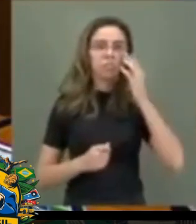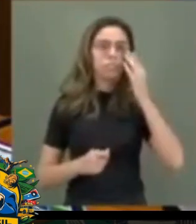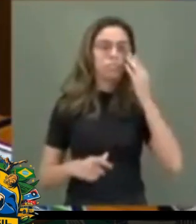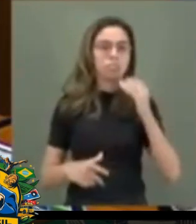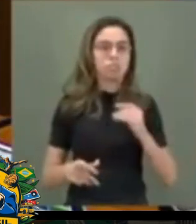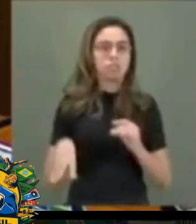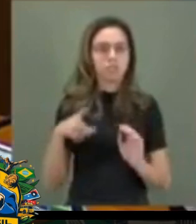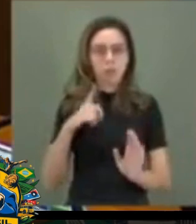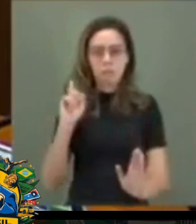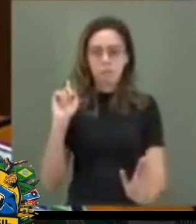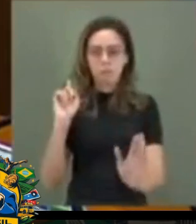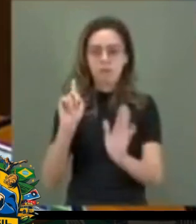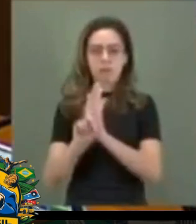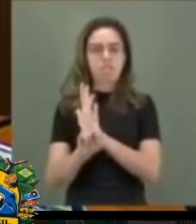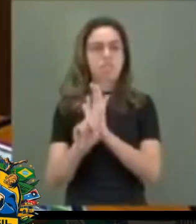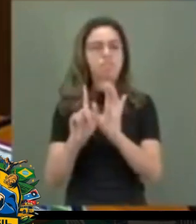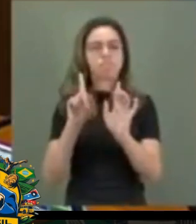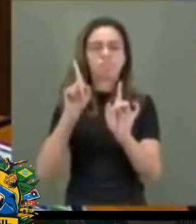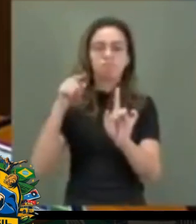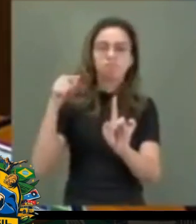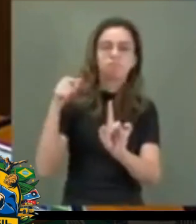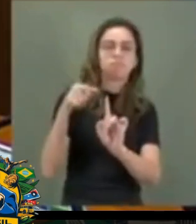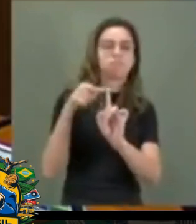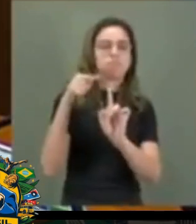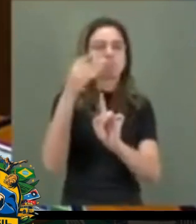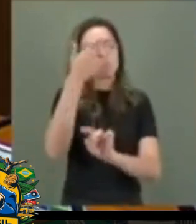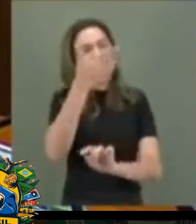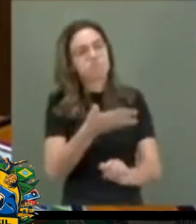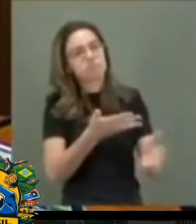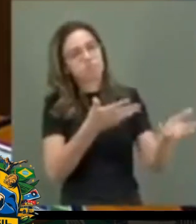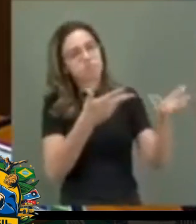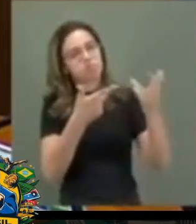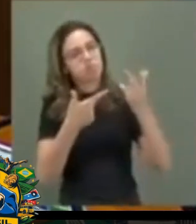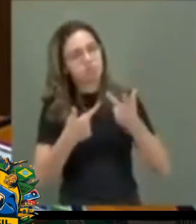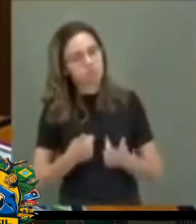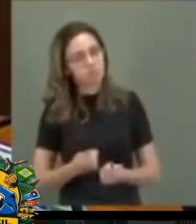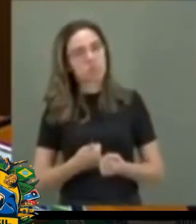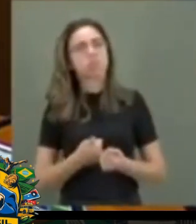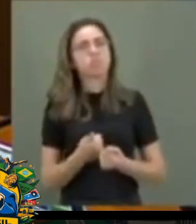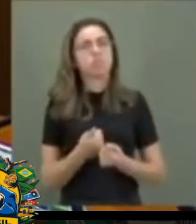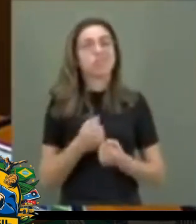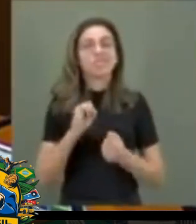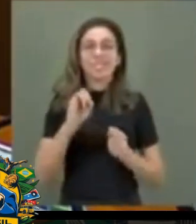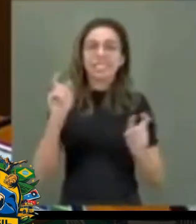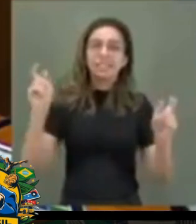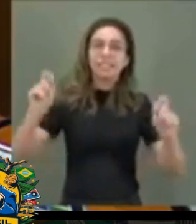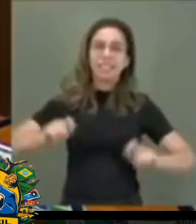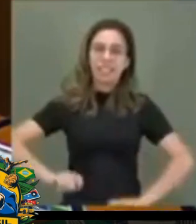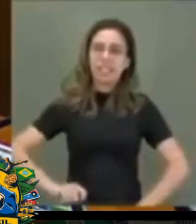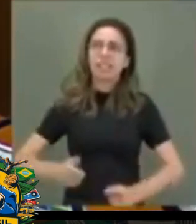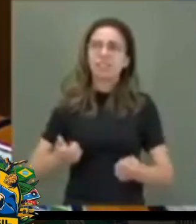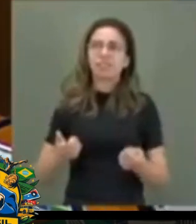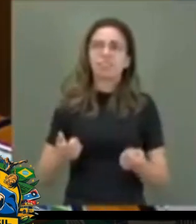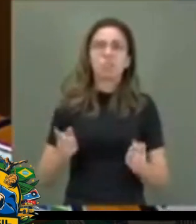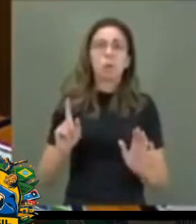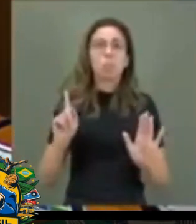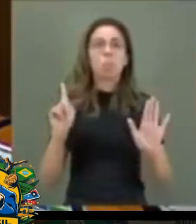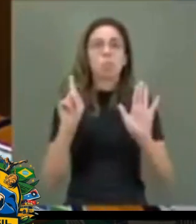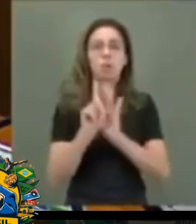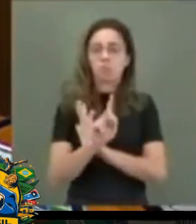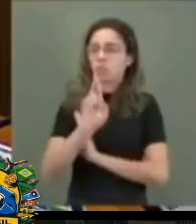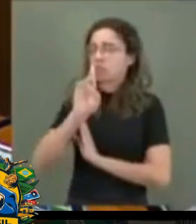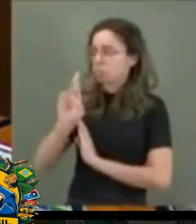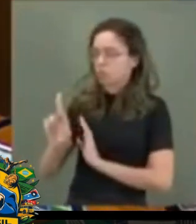perguntas bem objetivas ao convidado e indagaria se haveria possibilidade simplesmente de ir se respondendo à medida que eu vou